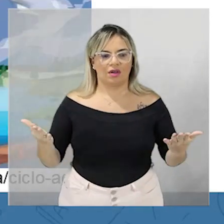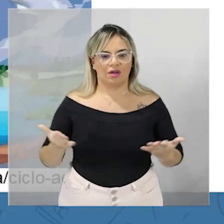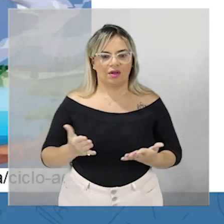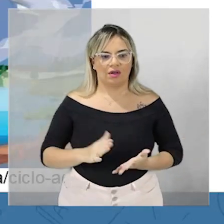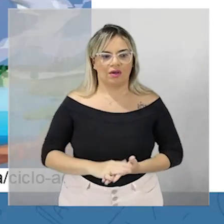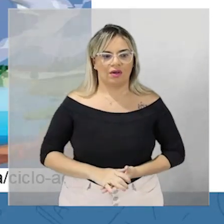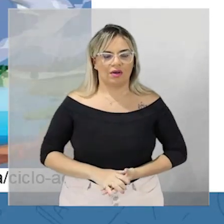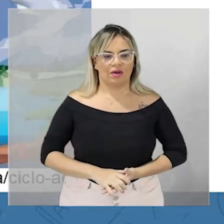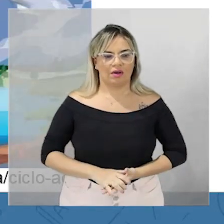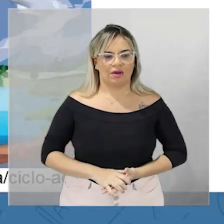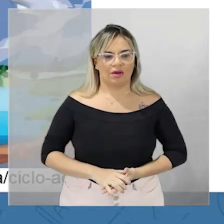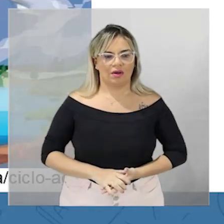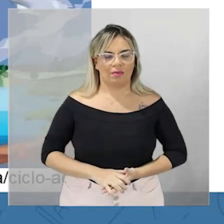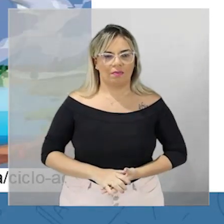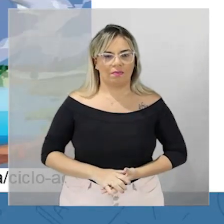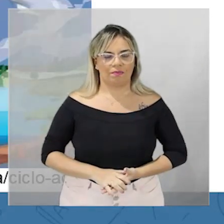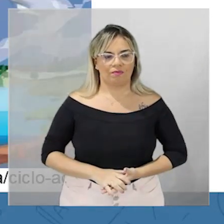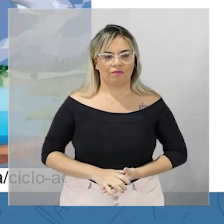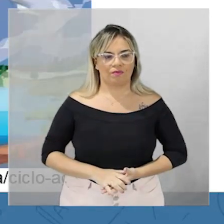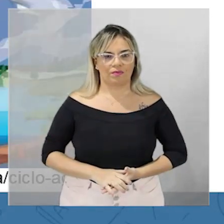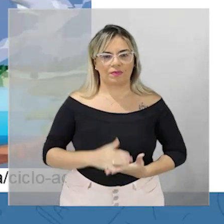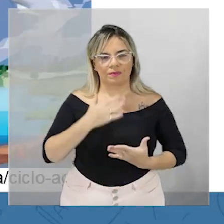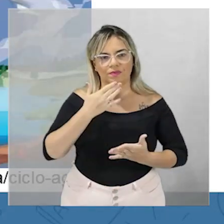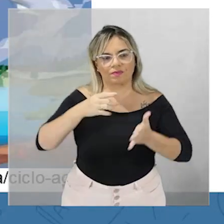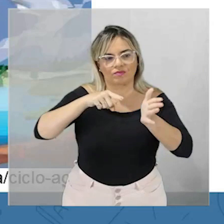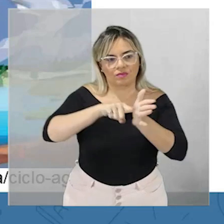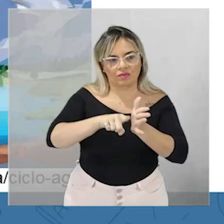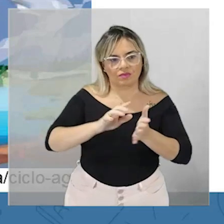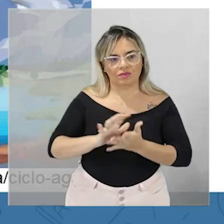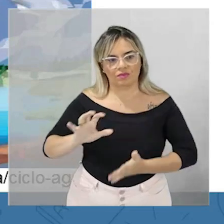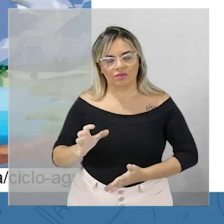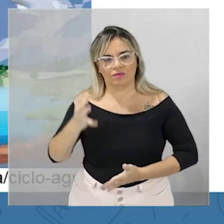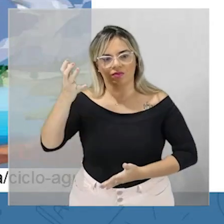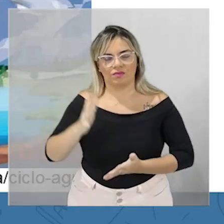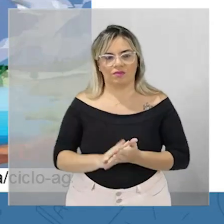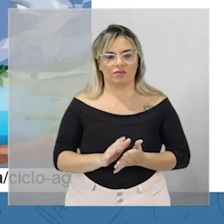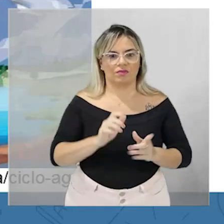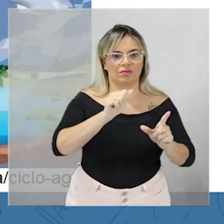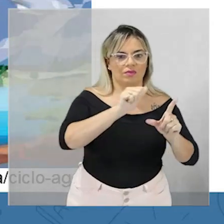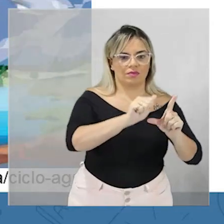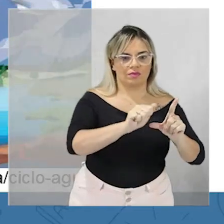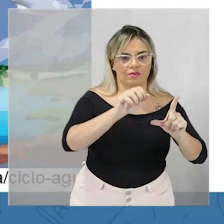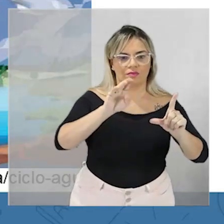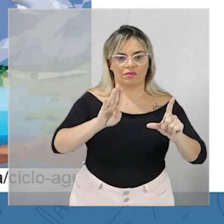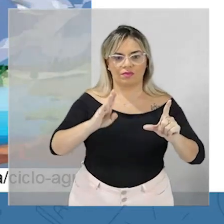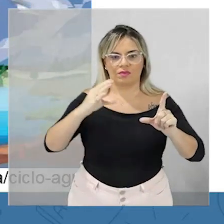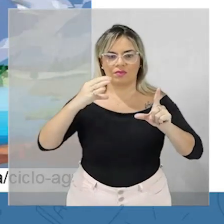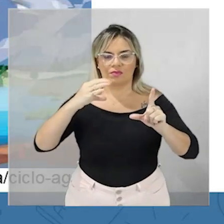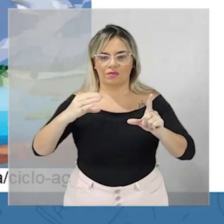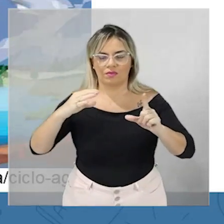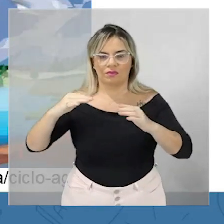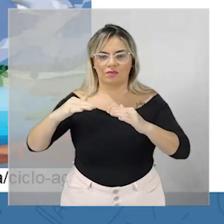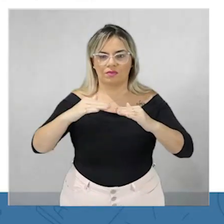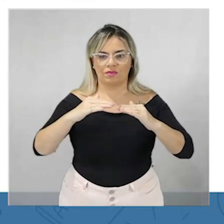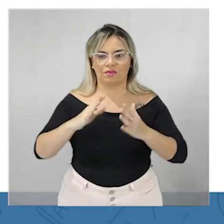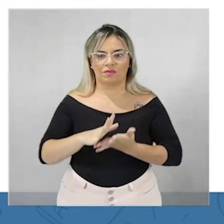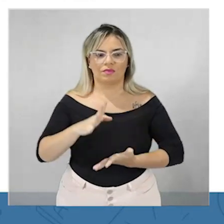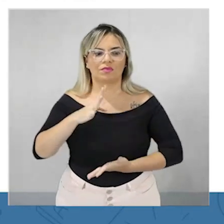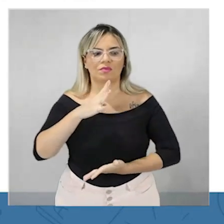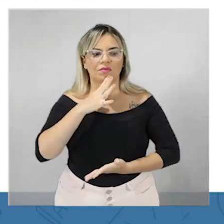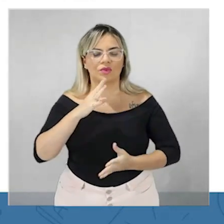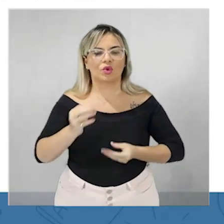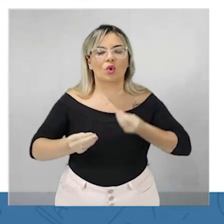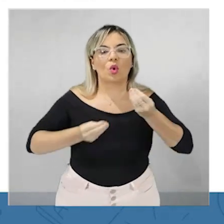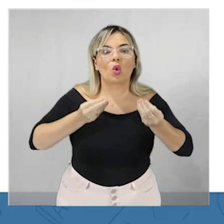água. Tá aqui. Comando. Os fenômenos expressos em A, B e C são,